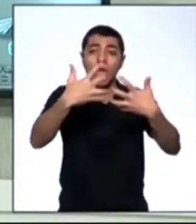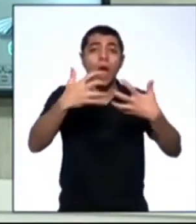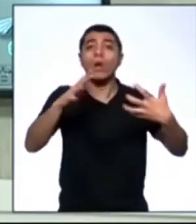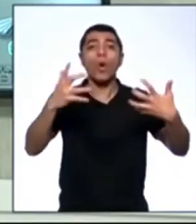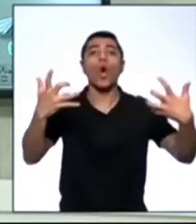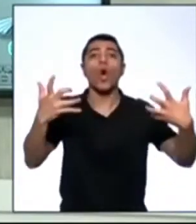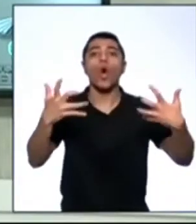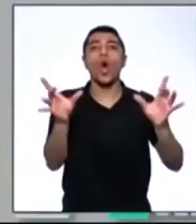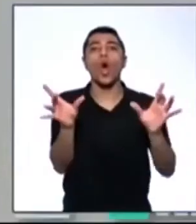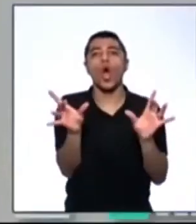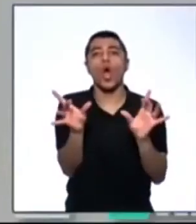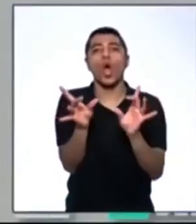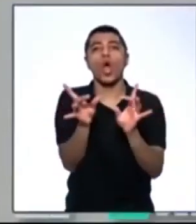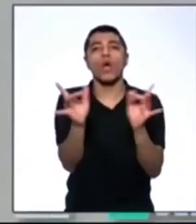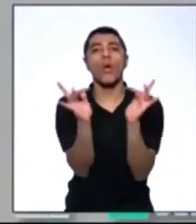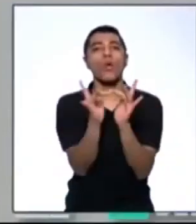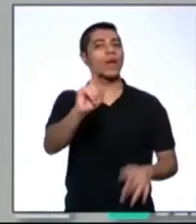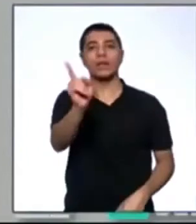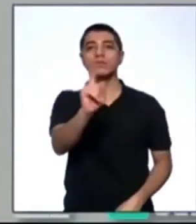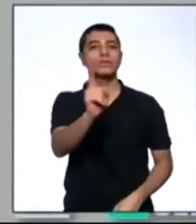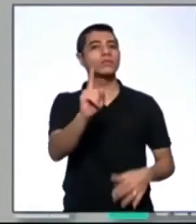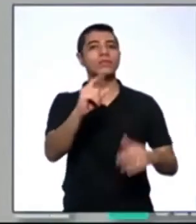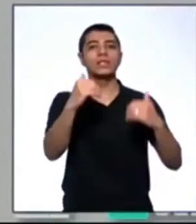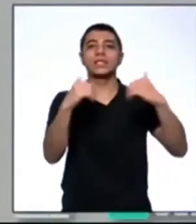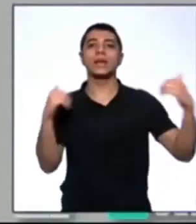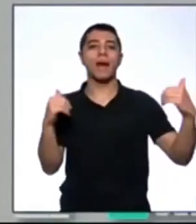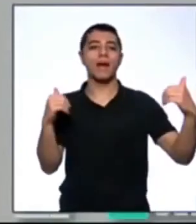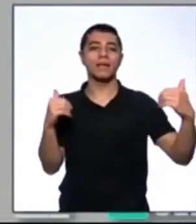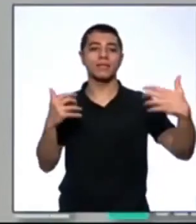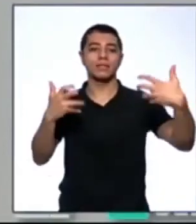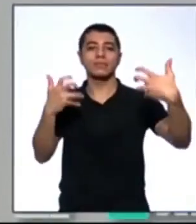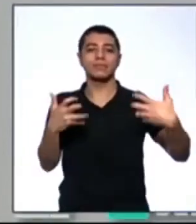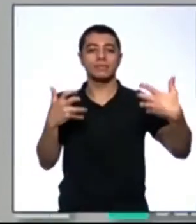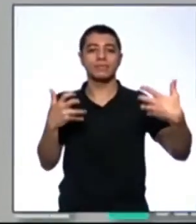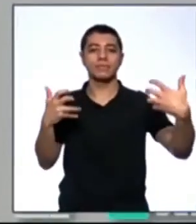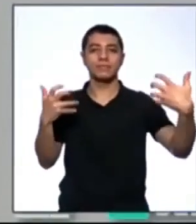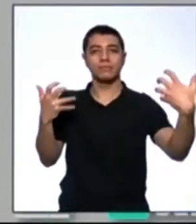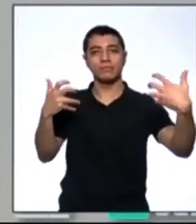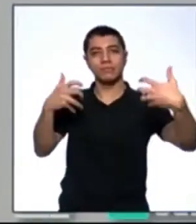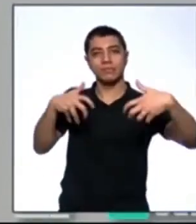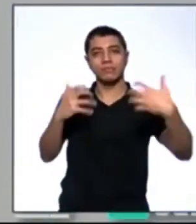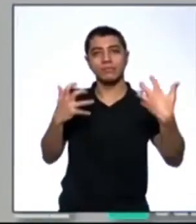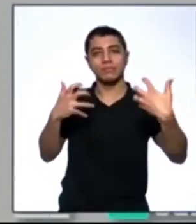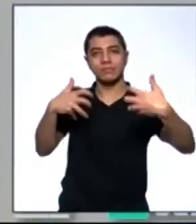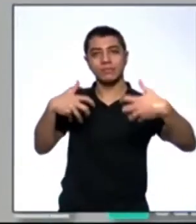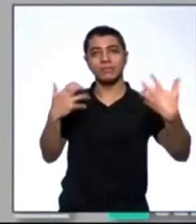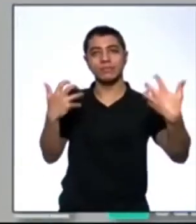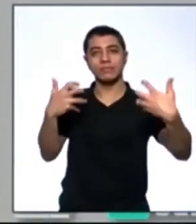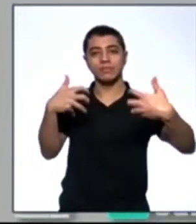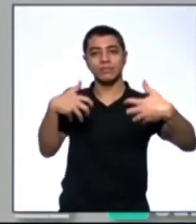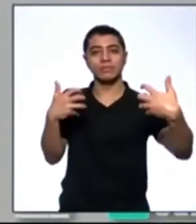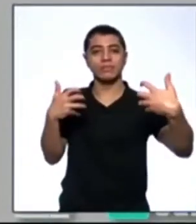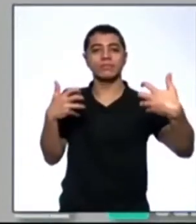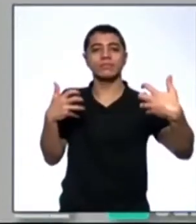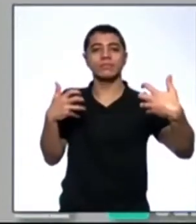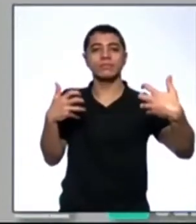na tela aqui, ó. Eu tenho a coroa que você pedala na bicicleta e a catraca. Elas